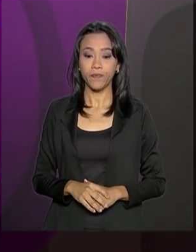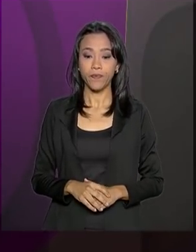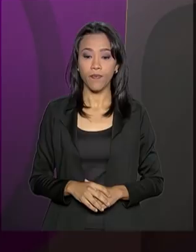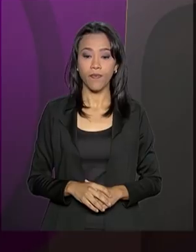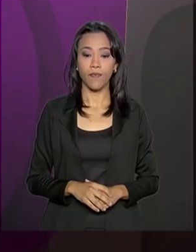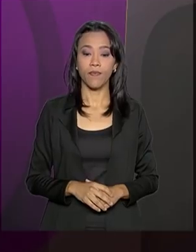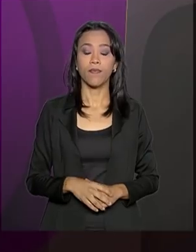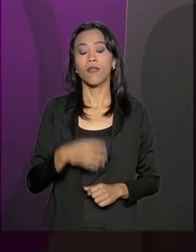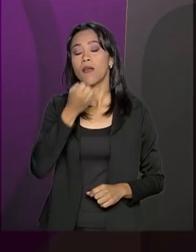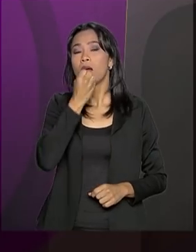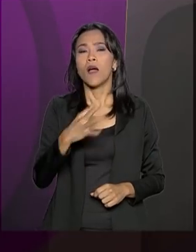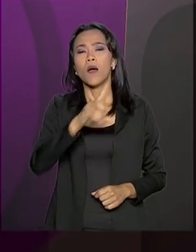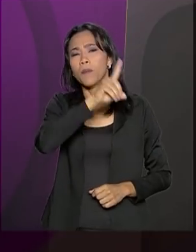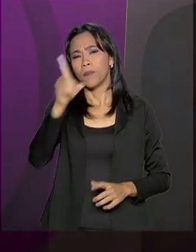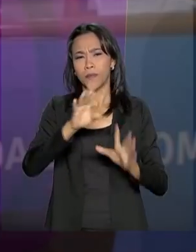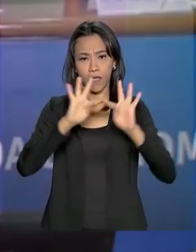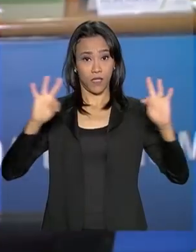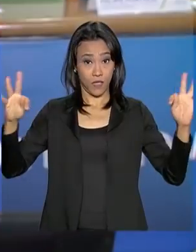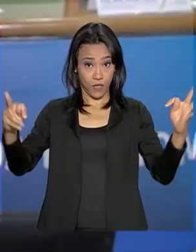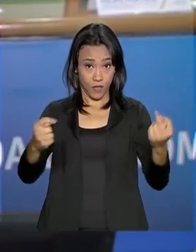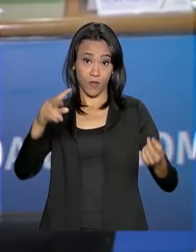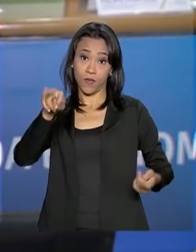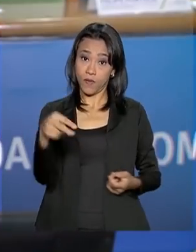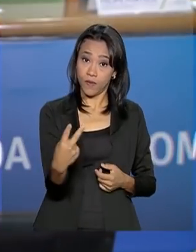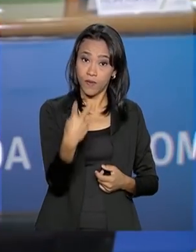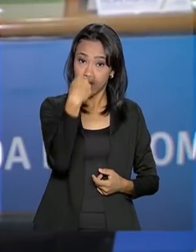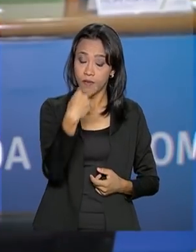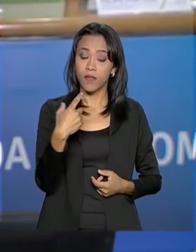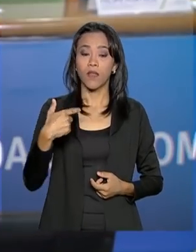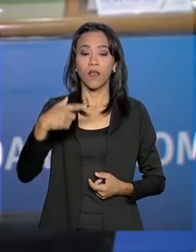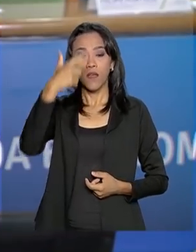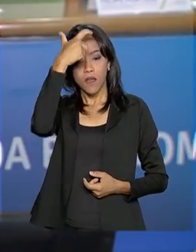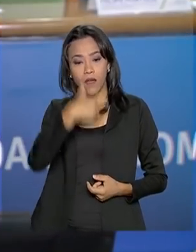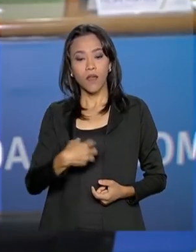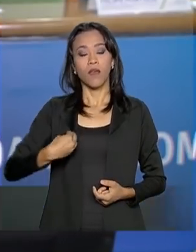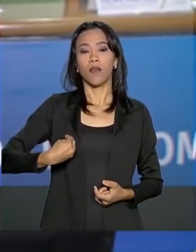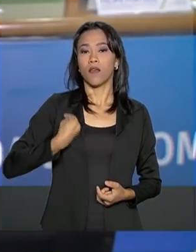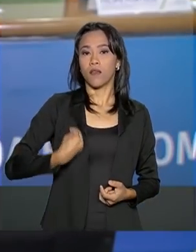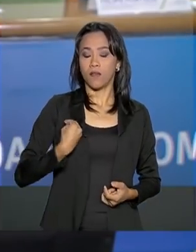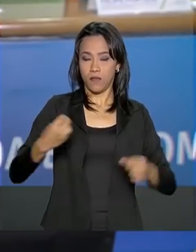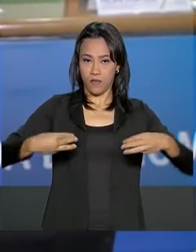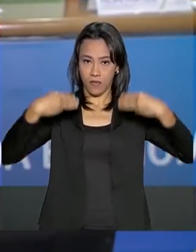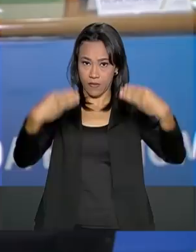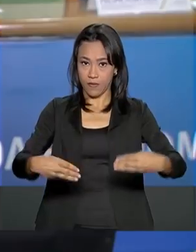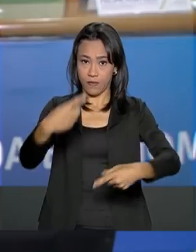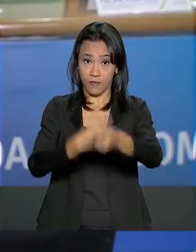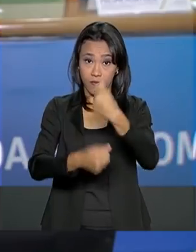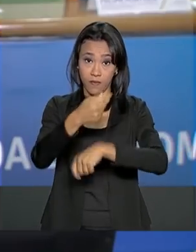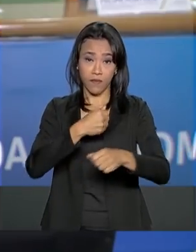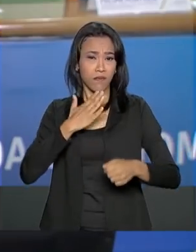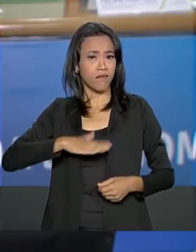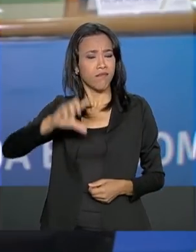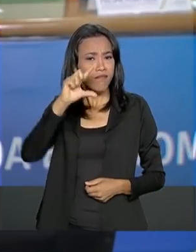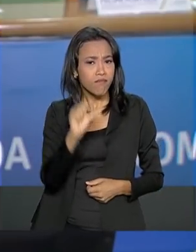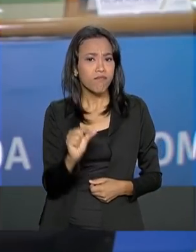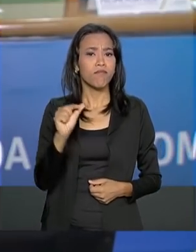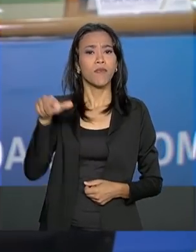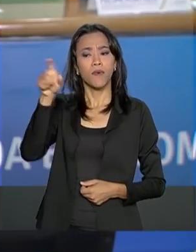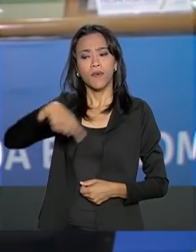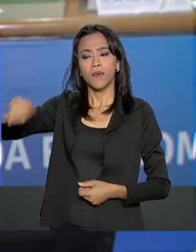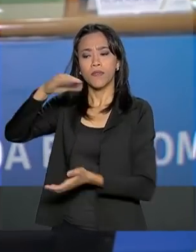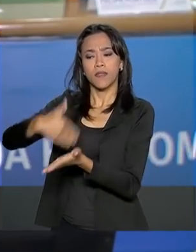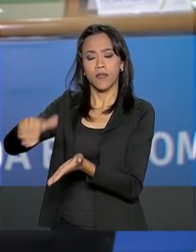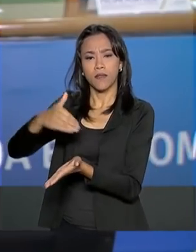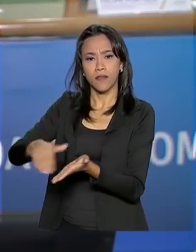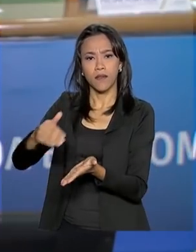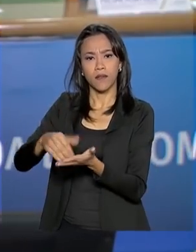Bom dia, Luciana. Bom dia a todos que nos acompanham. Olha, Luciana, eu estou aqui no Ministério da Economia, onde daqui a pouquinho os secretários da Previdência,